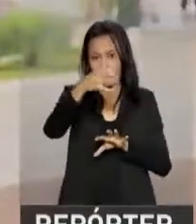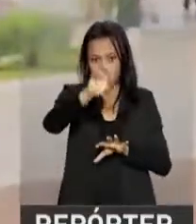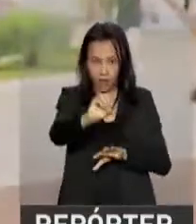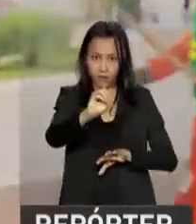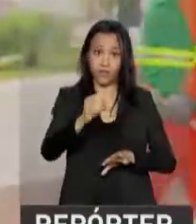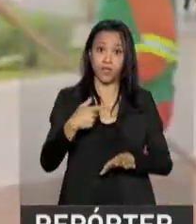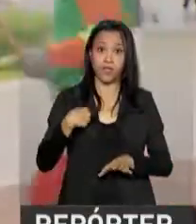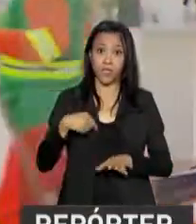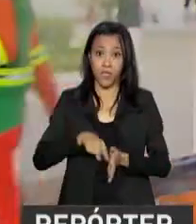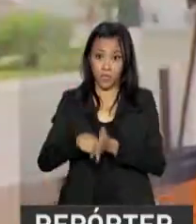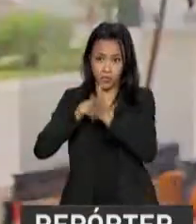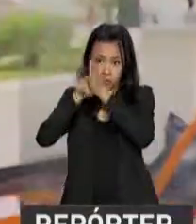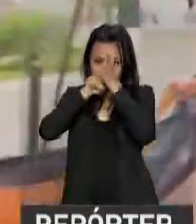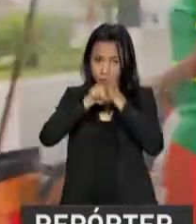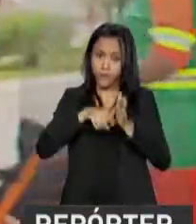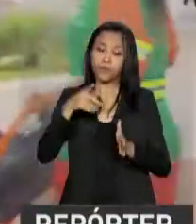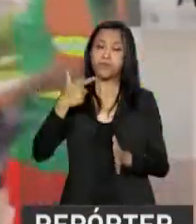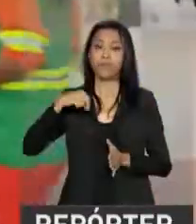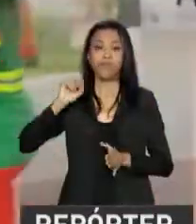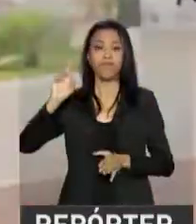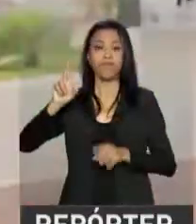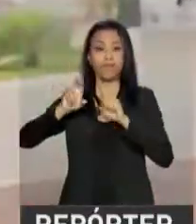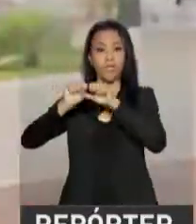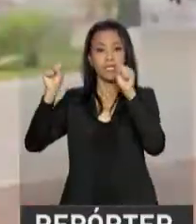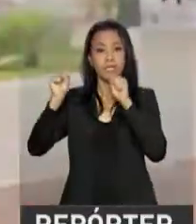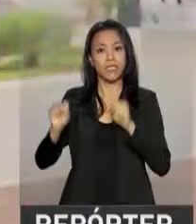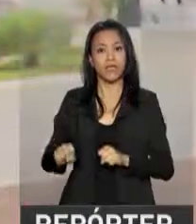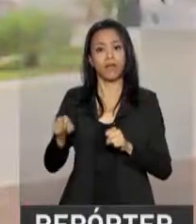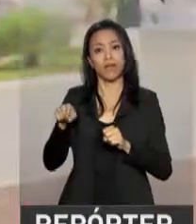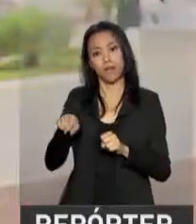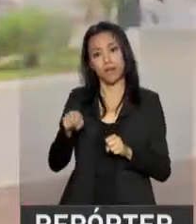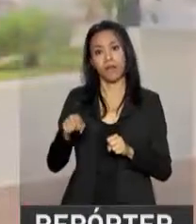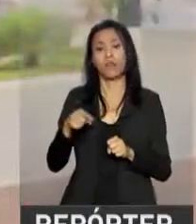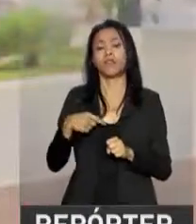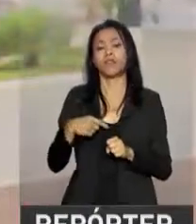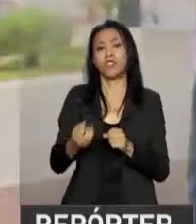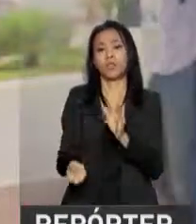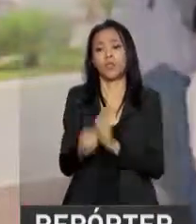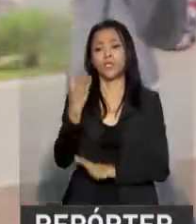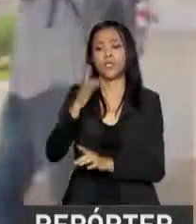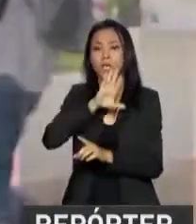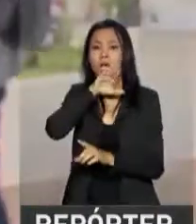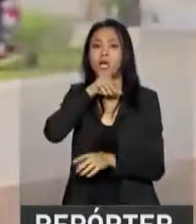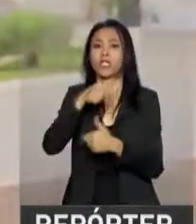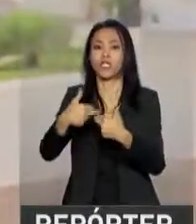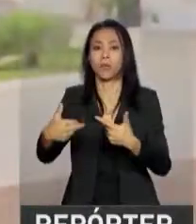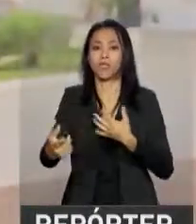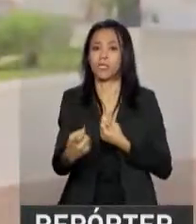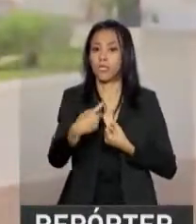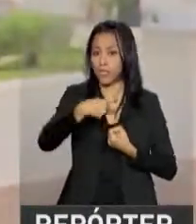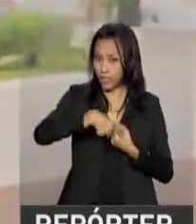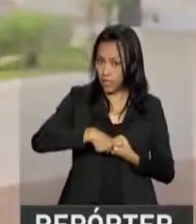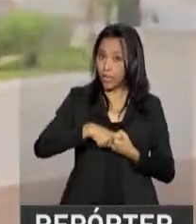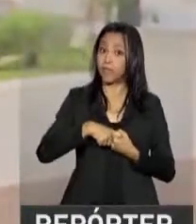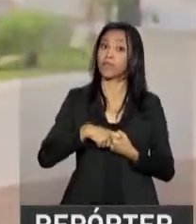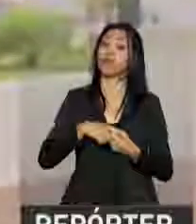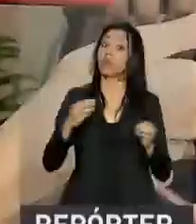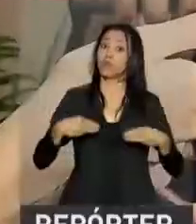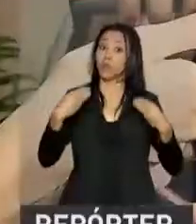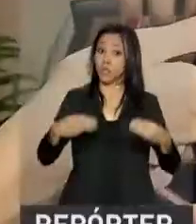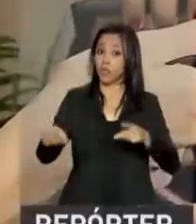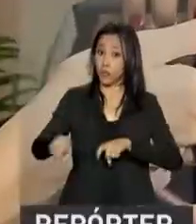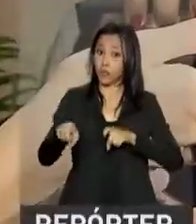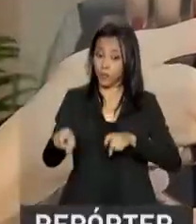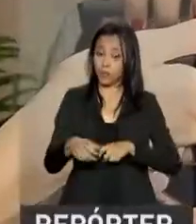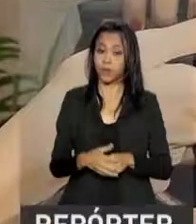comandada pelo sistema de inspeção de produtos de origem animal ligado ao ministério da agricultura